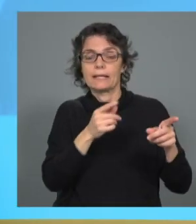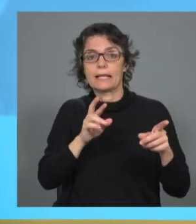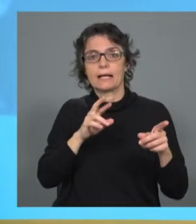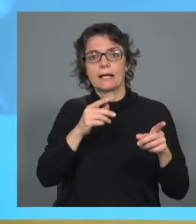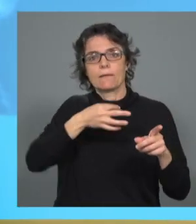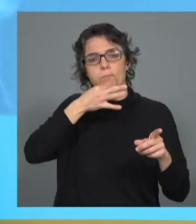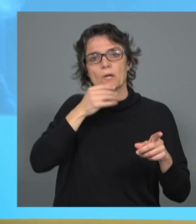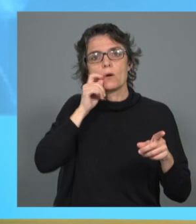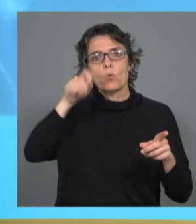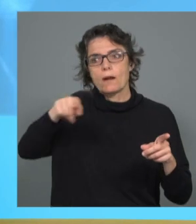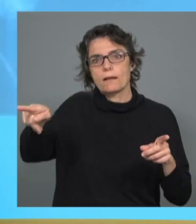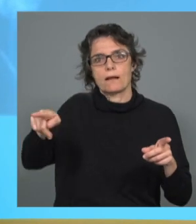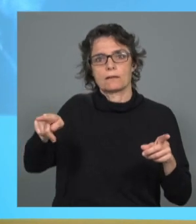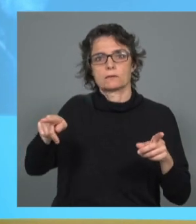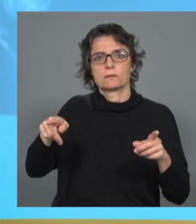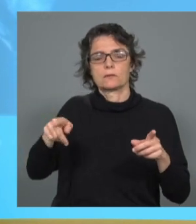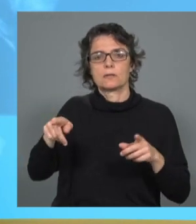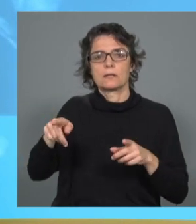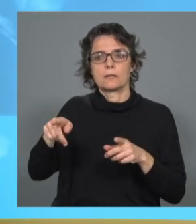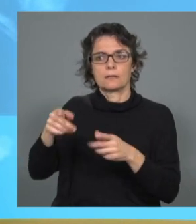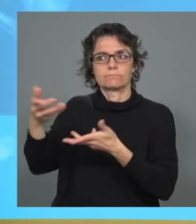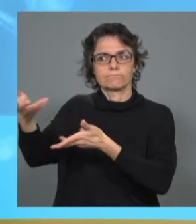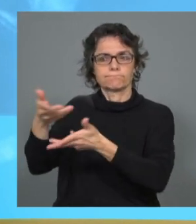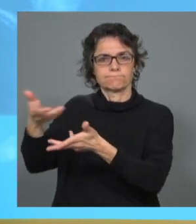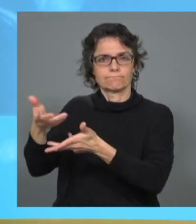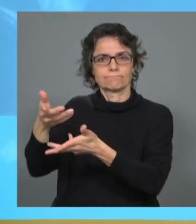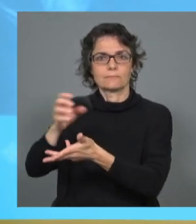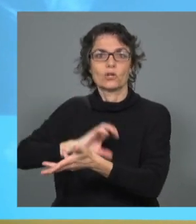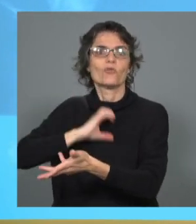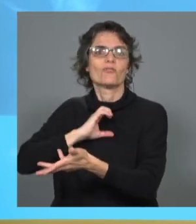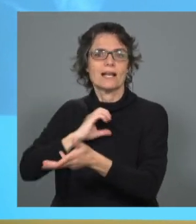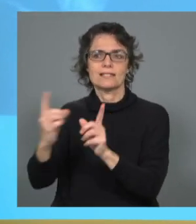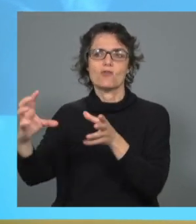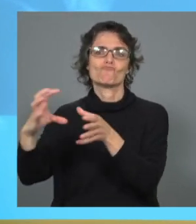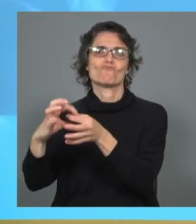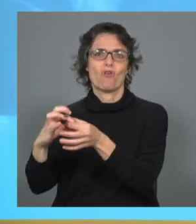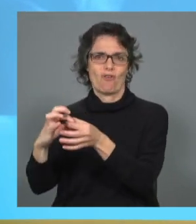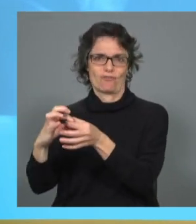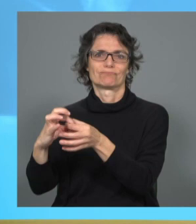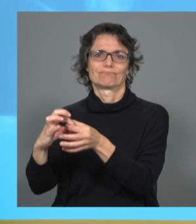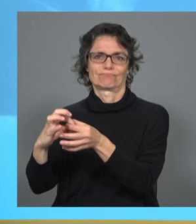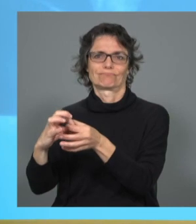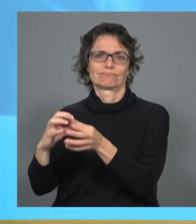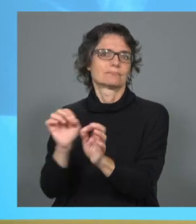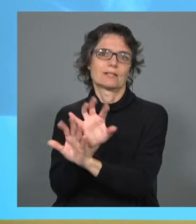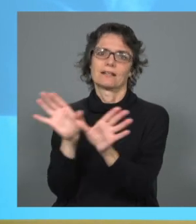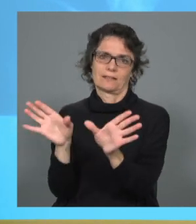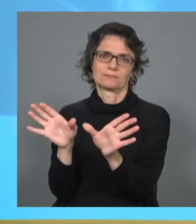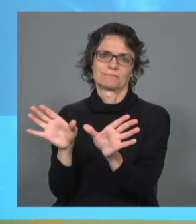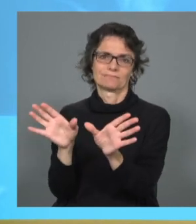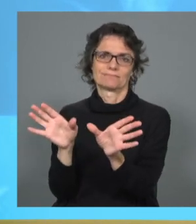acho que foi muito importante e tiveram ali uma relação segura com ela, a quem também expunham as